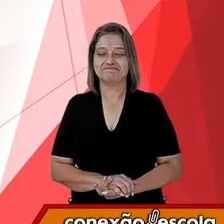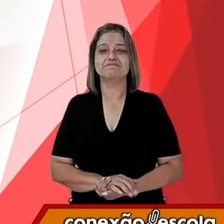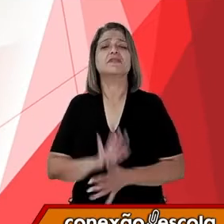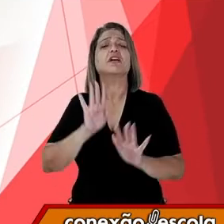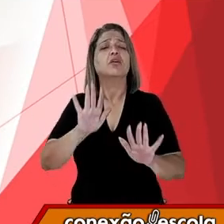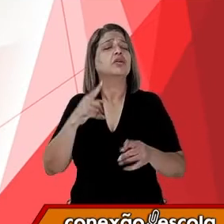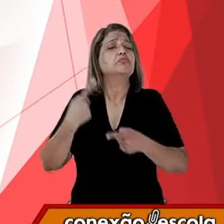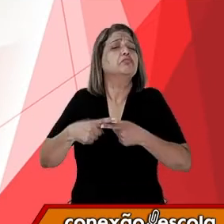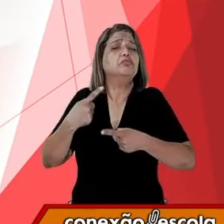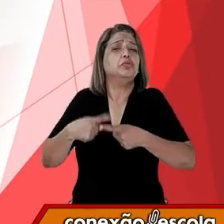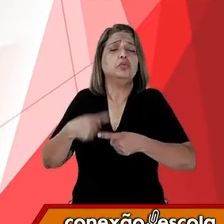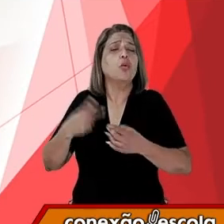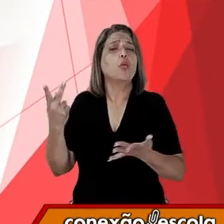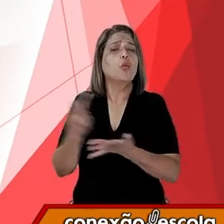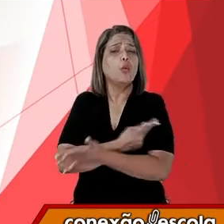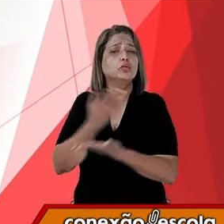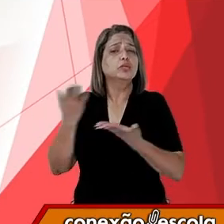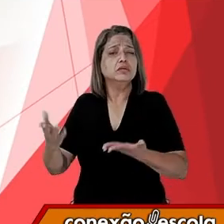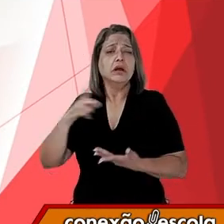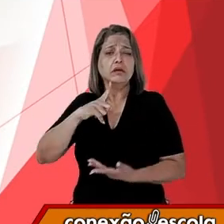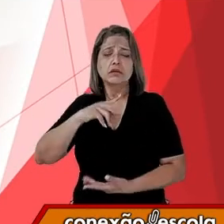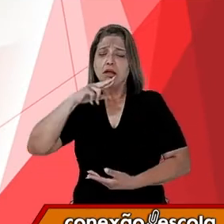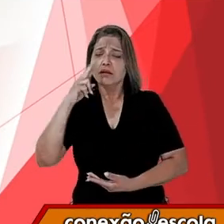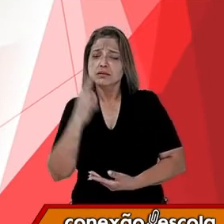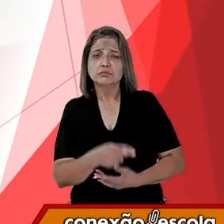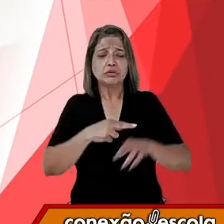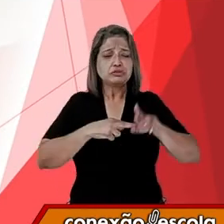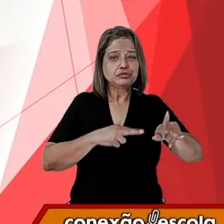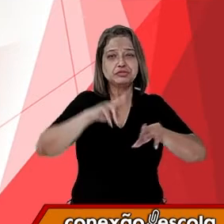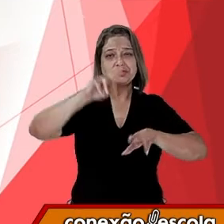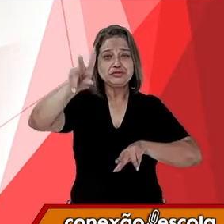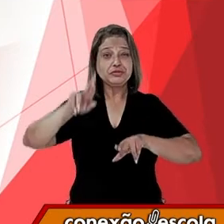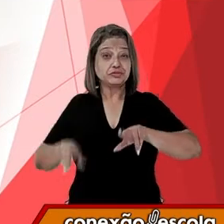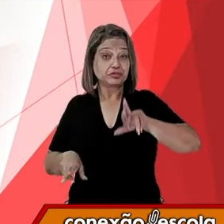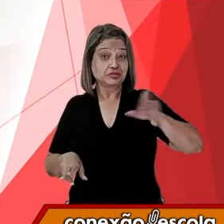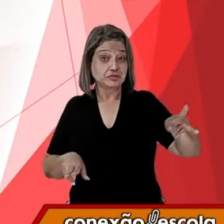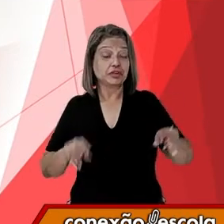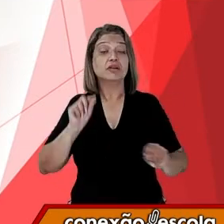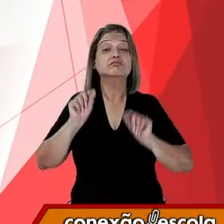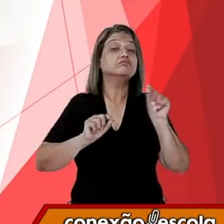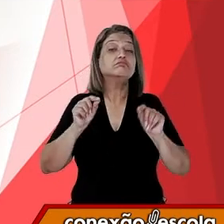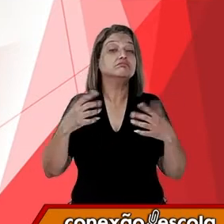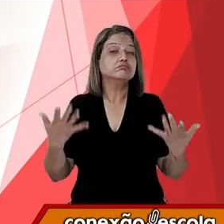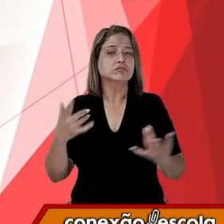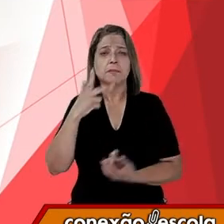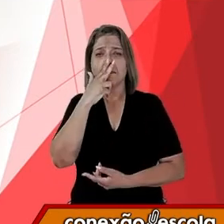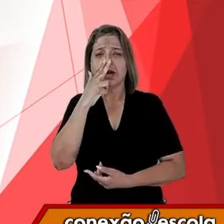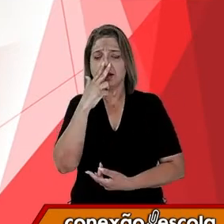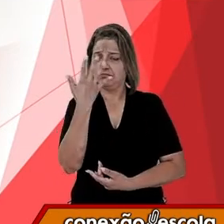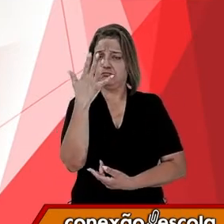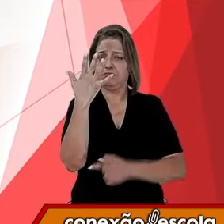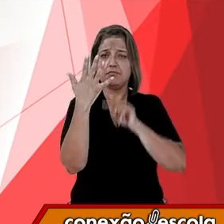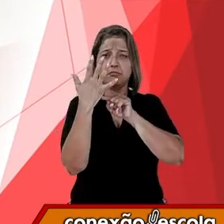Por que há resultados diferentes na medida do comprimento da mesa?